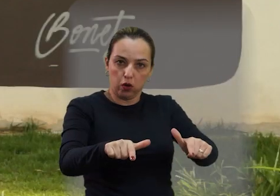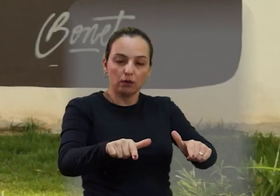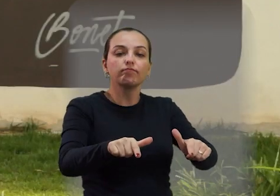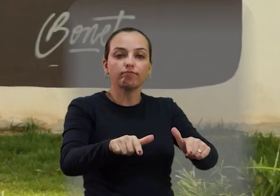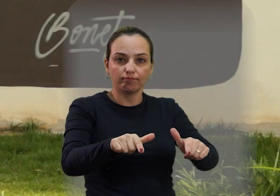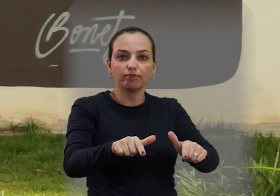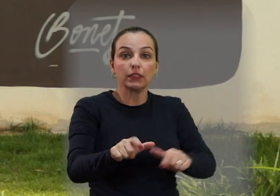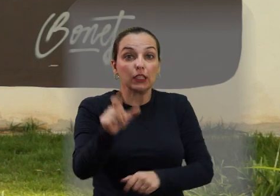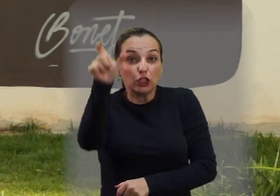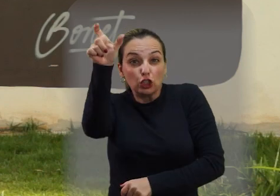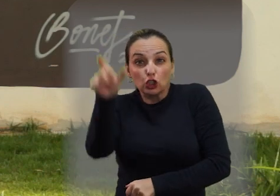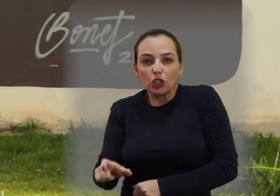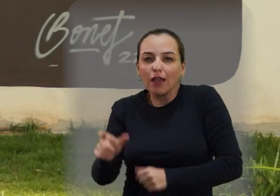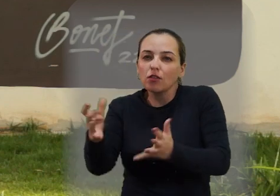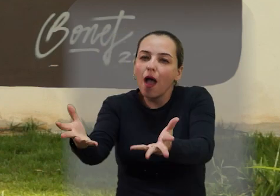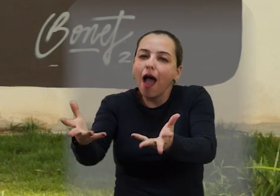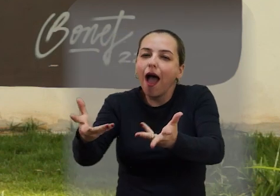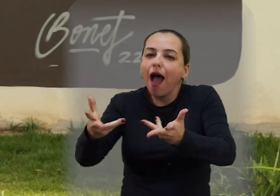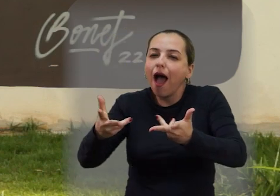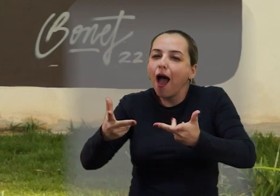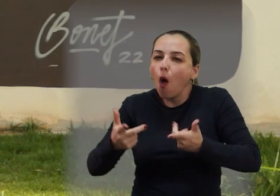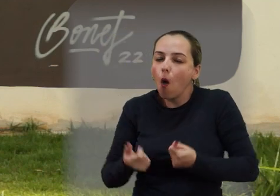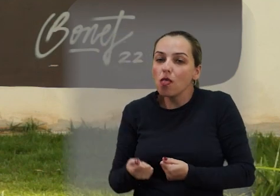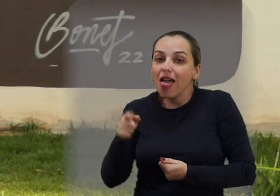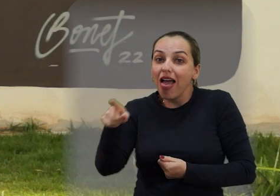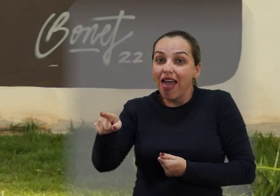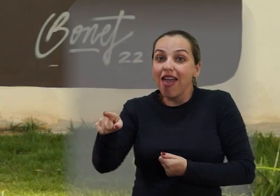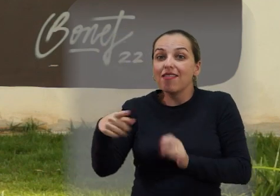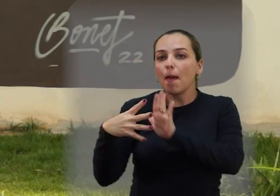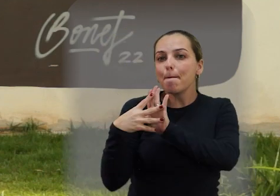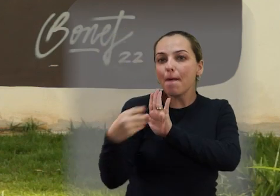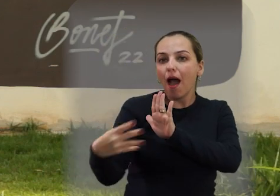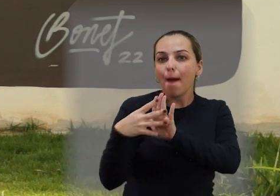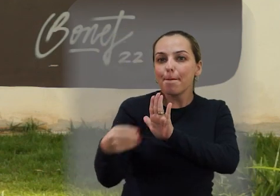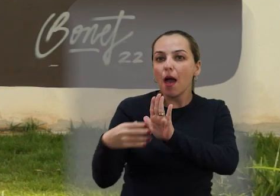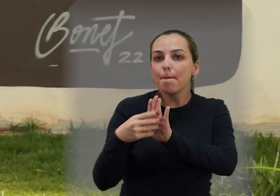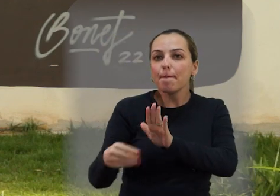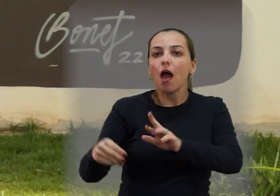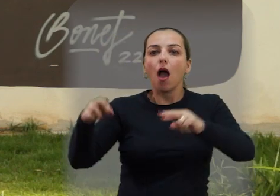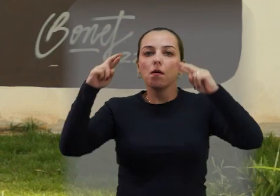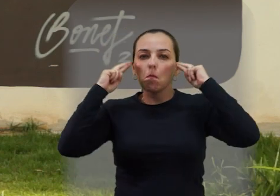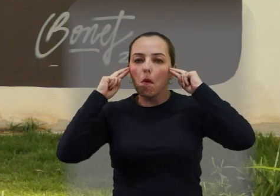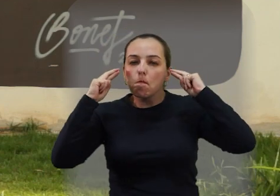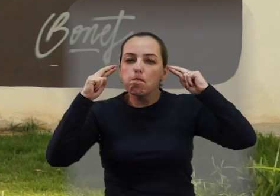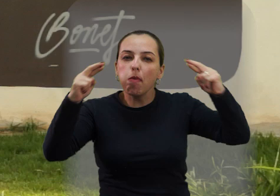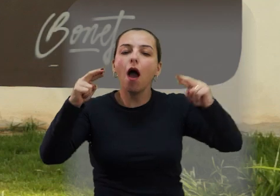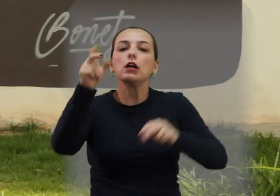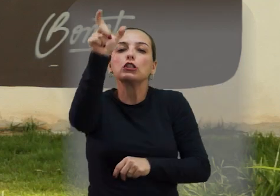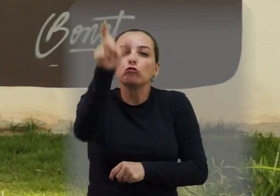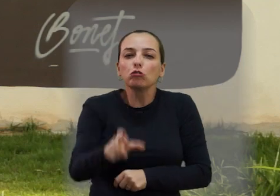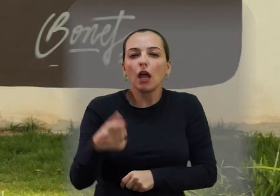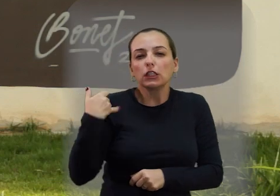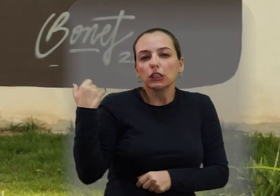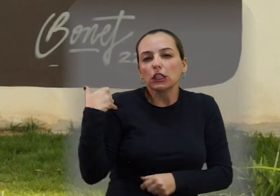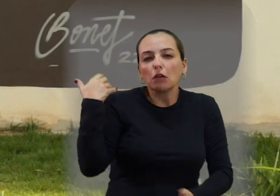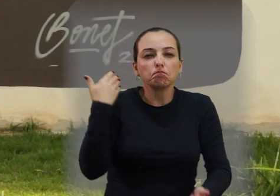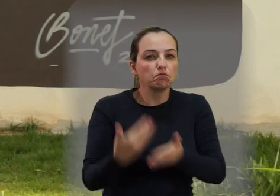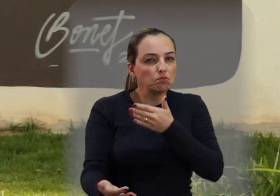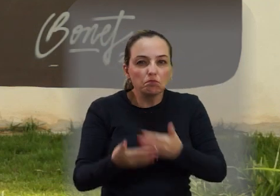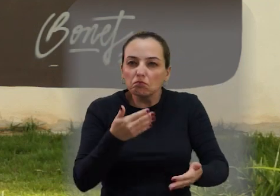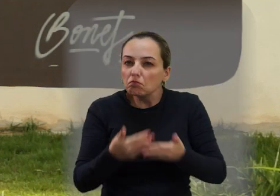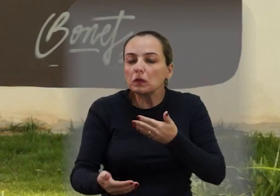que quase que forma agentes culturais, agentes sociais, né, então pessoas que são acolhidas e aprendem como